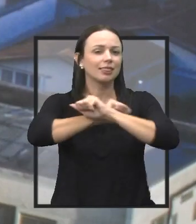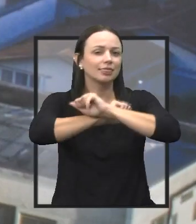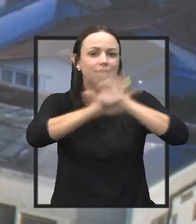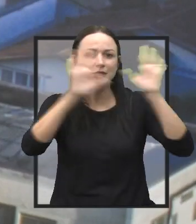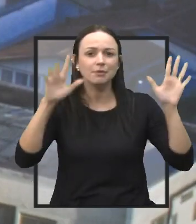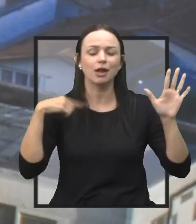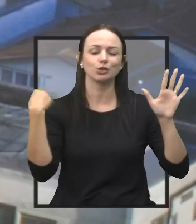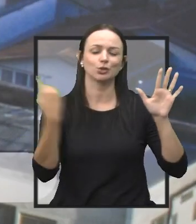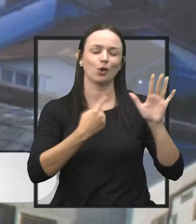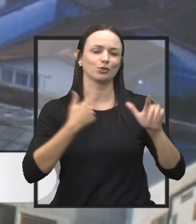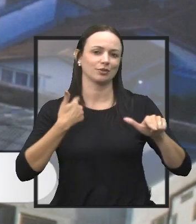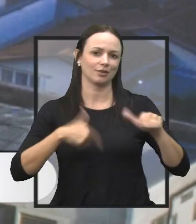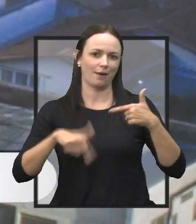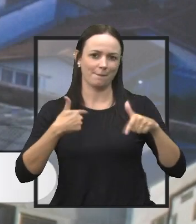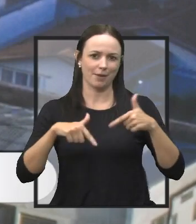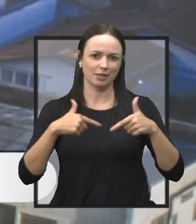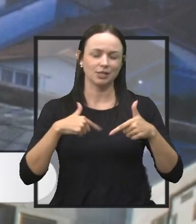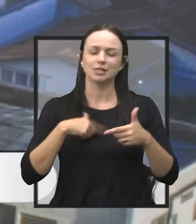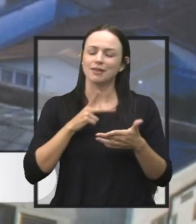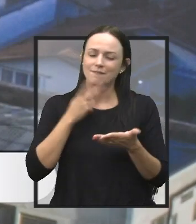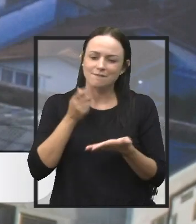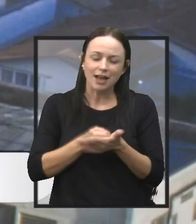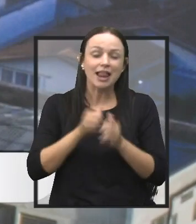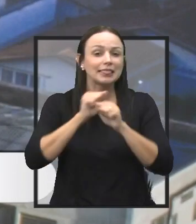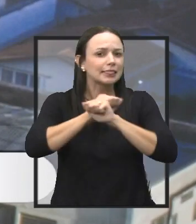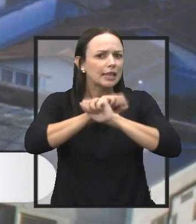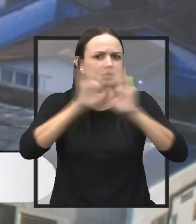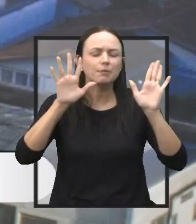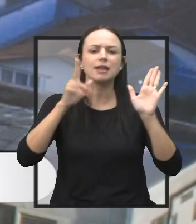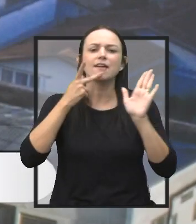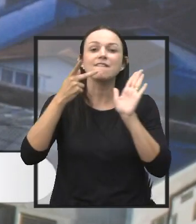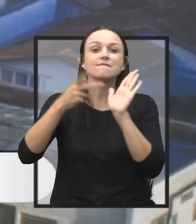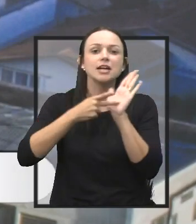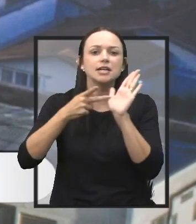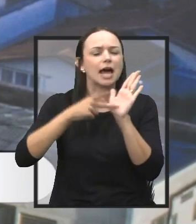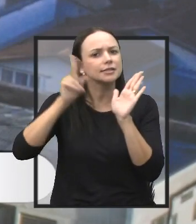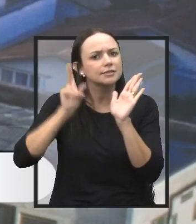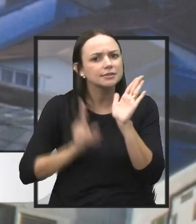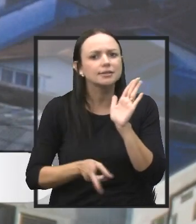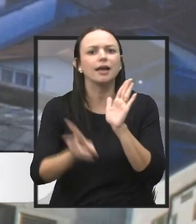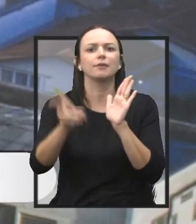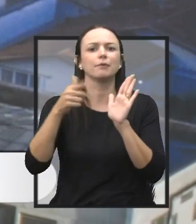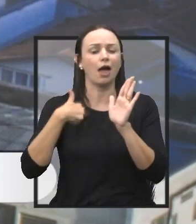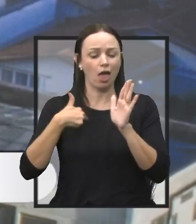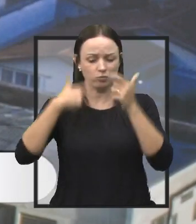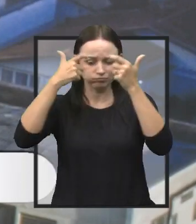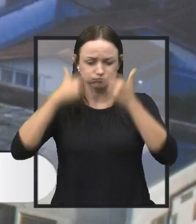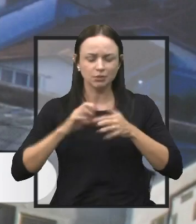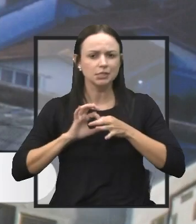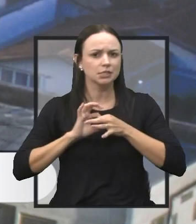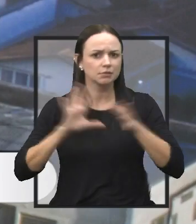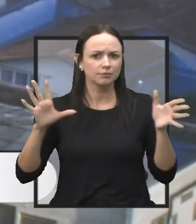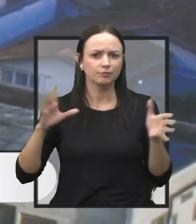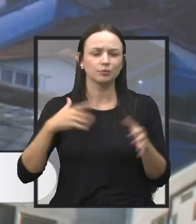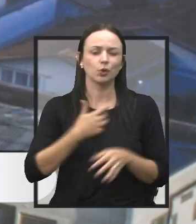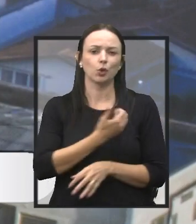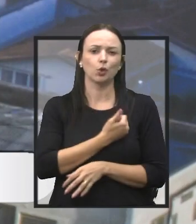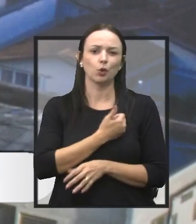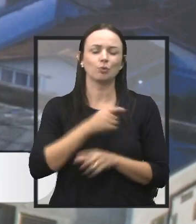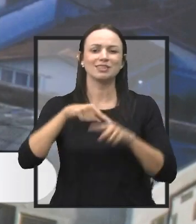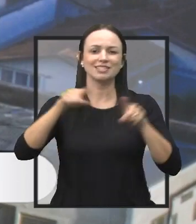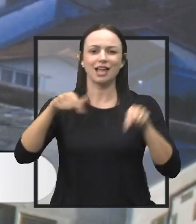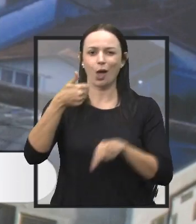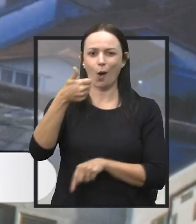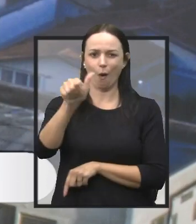transparente o nosso trabalho. E eu sempre bato na questão da transparência e da verdade. Então eu fico aqui à disposição. O meu gabinete é o número 11.